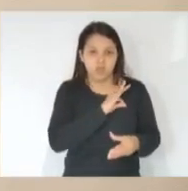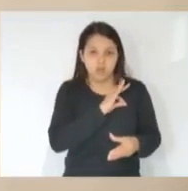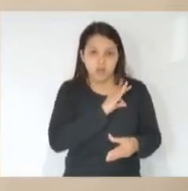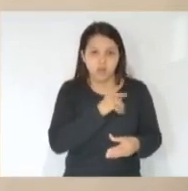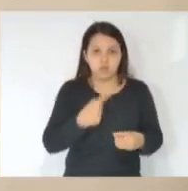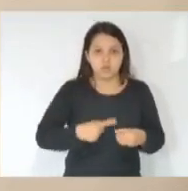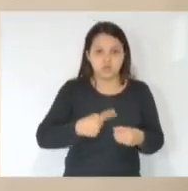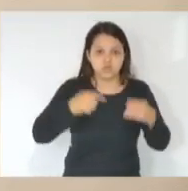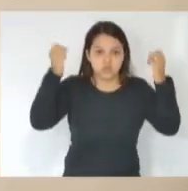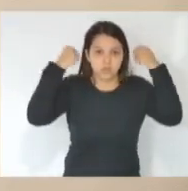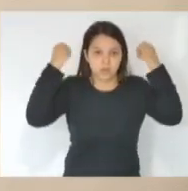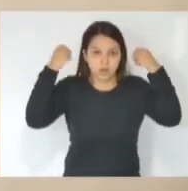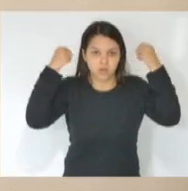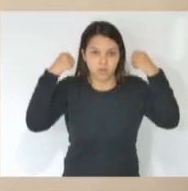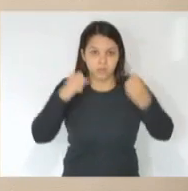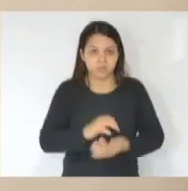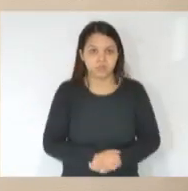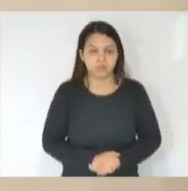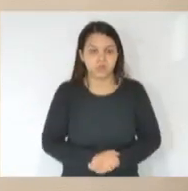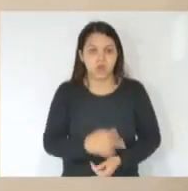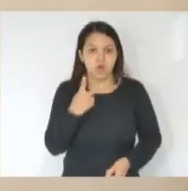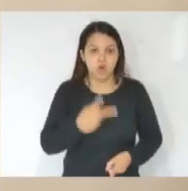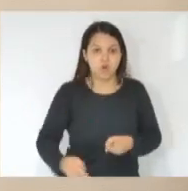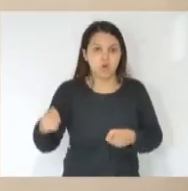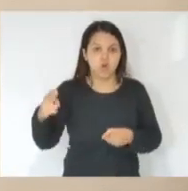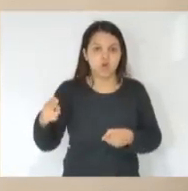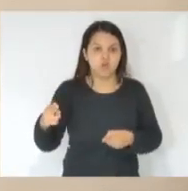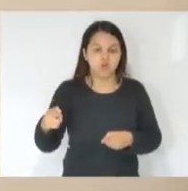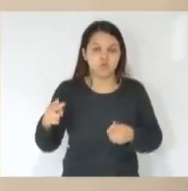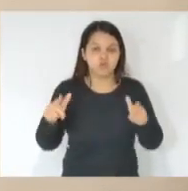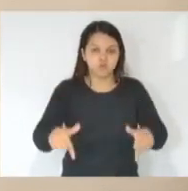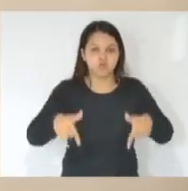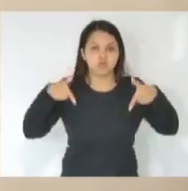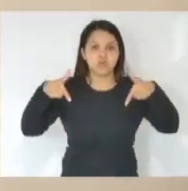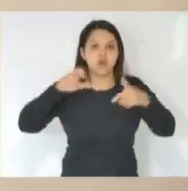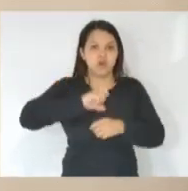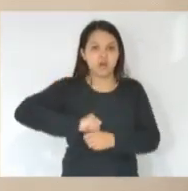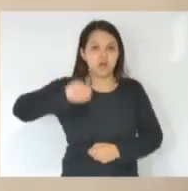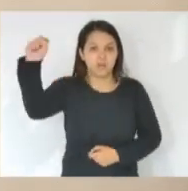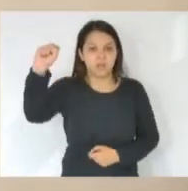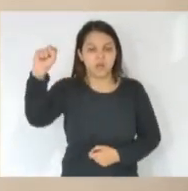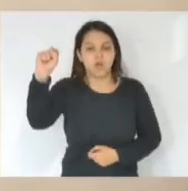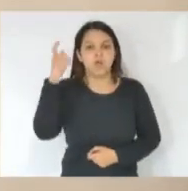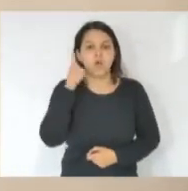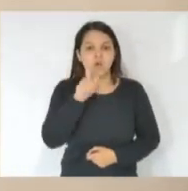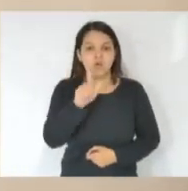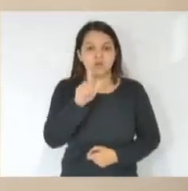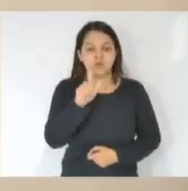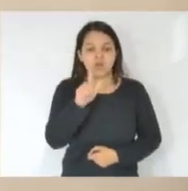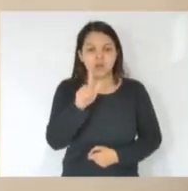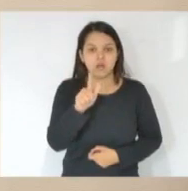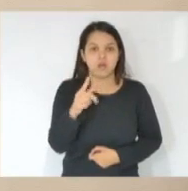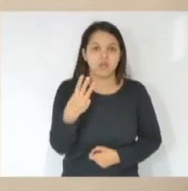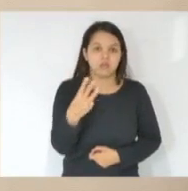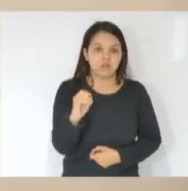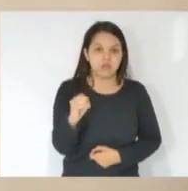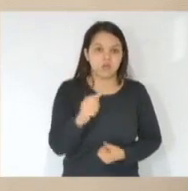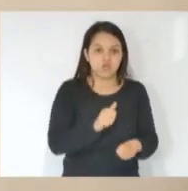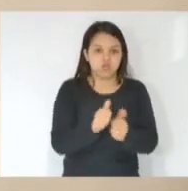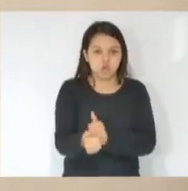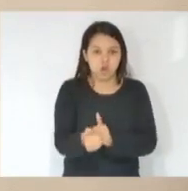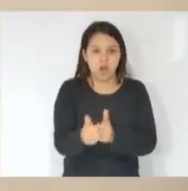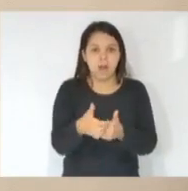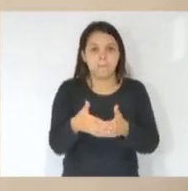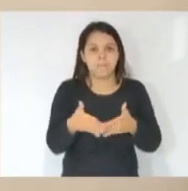município de Chapecó pela conquista do título de campeã geral da 32ª edição dos Joguinhos Abertos de Santa